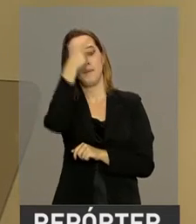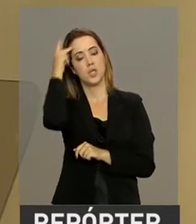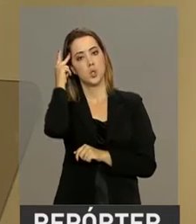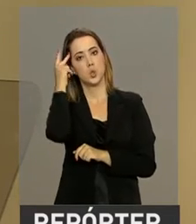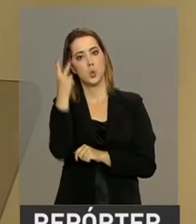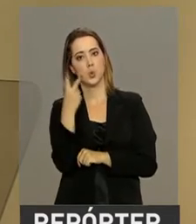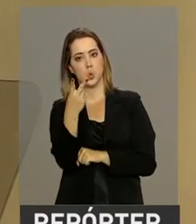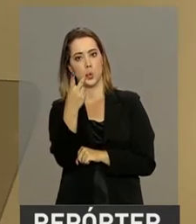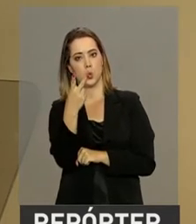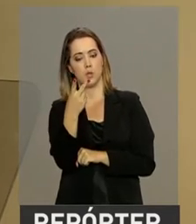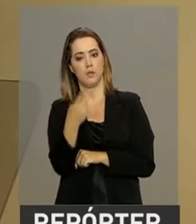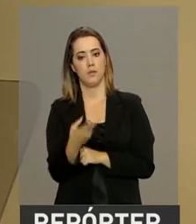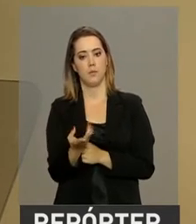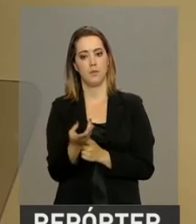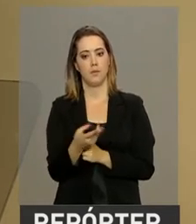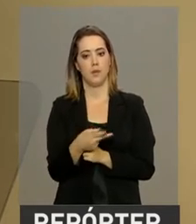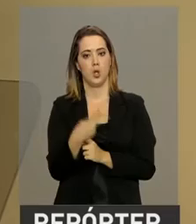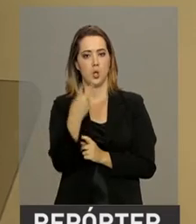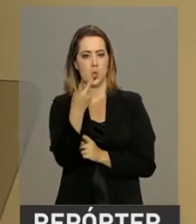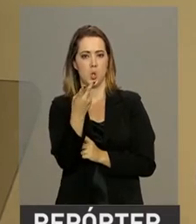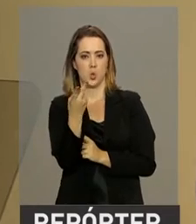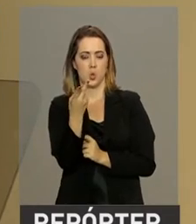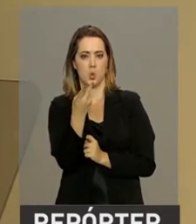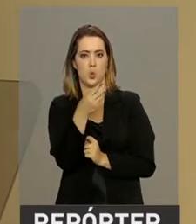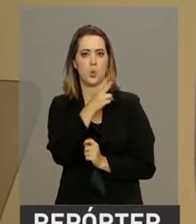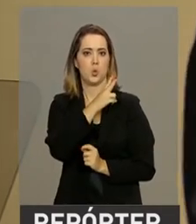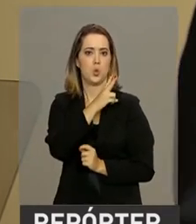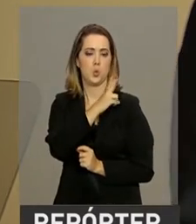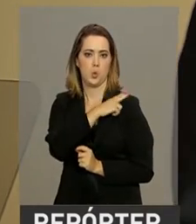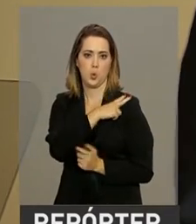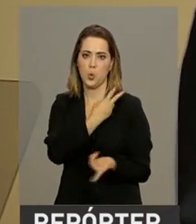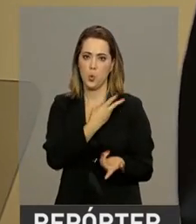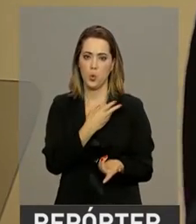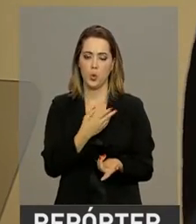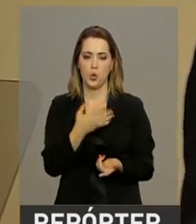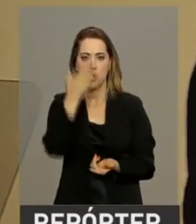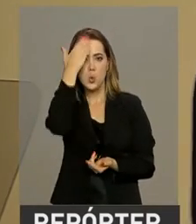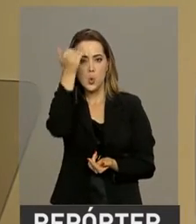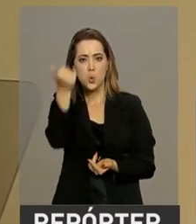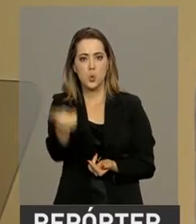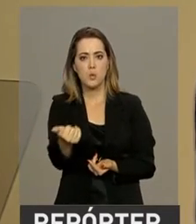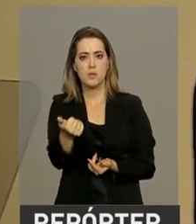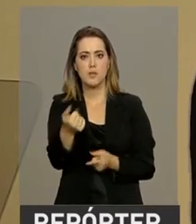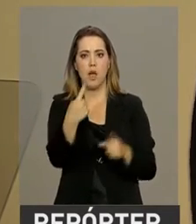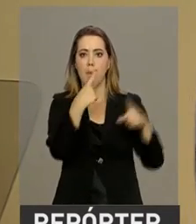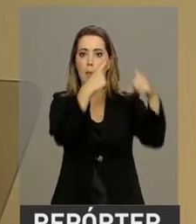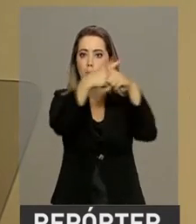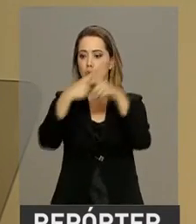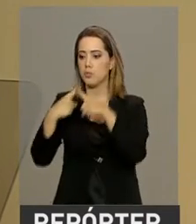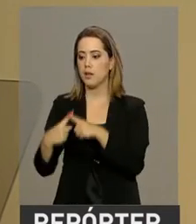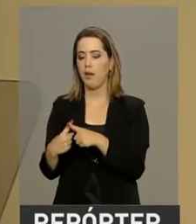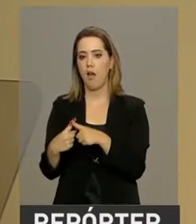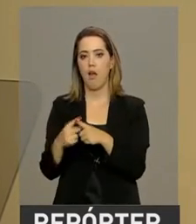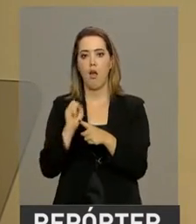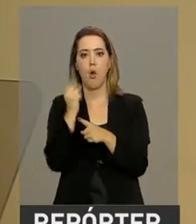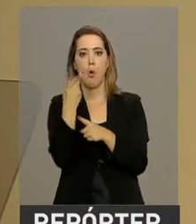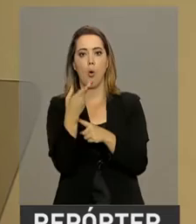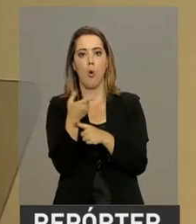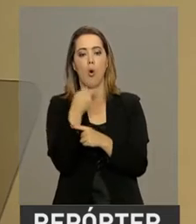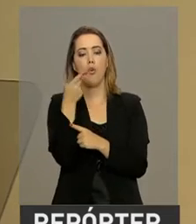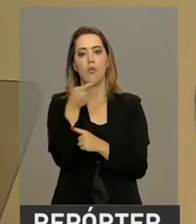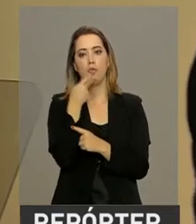do meu tempo mas real não é não saibam multiplicar eu não sabia falar português ele fala o idioma que é um idioma